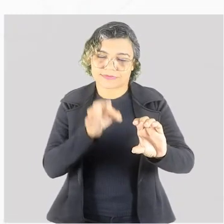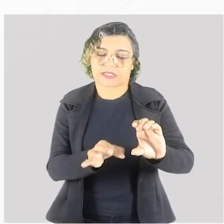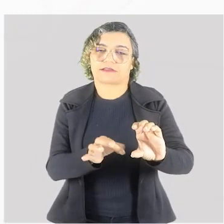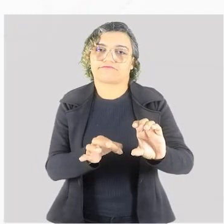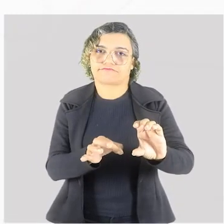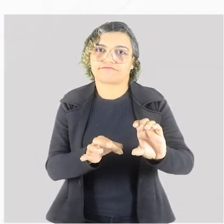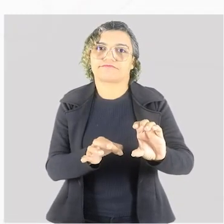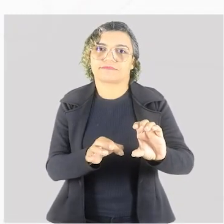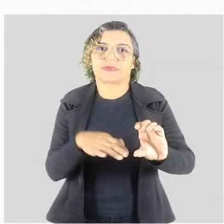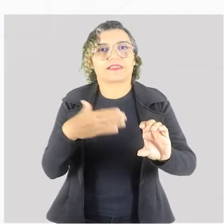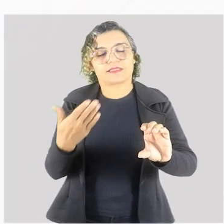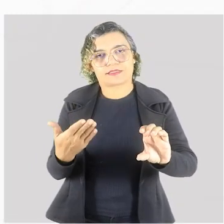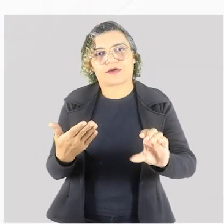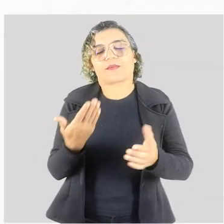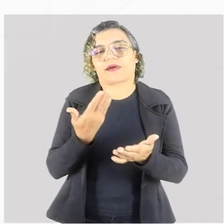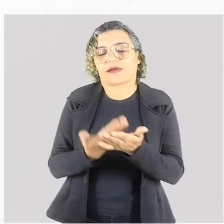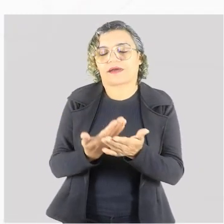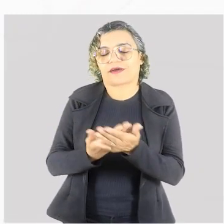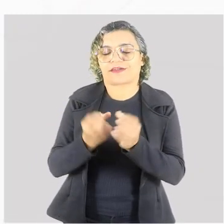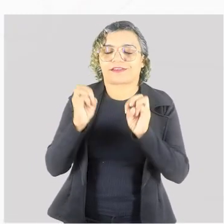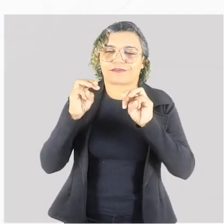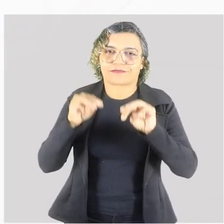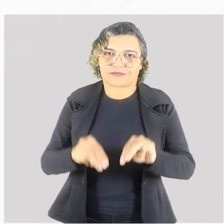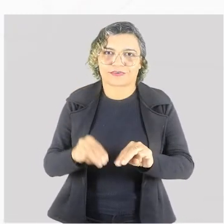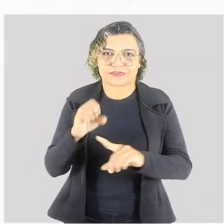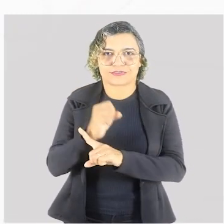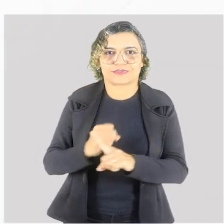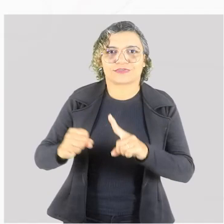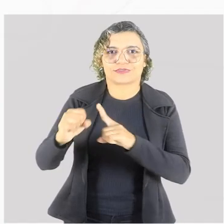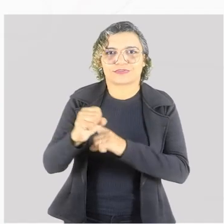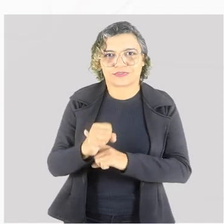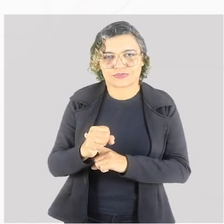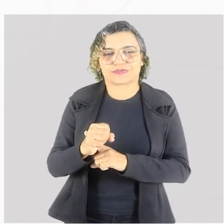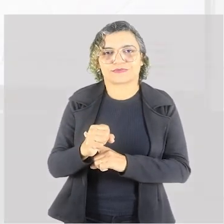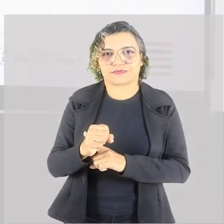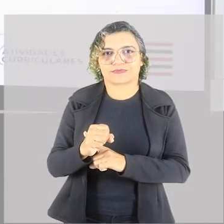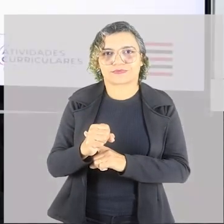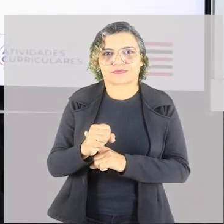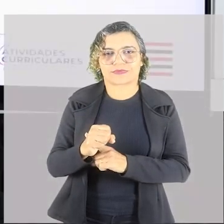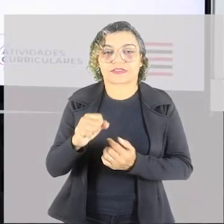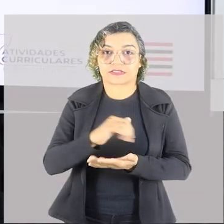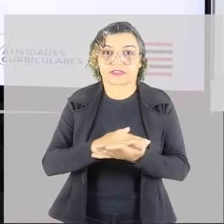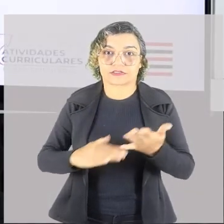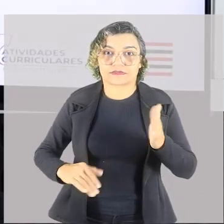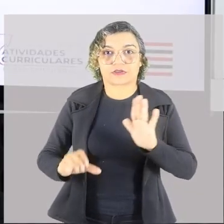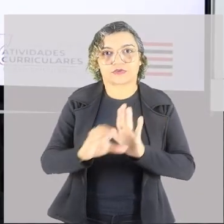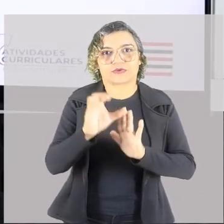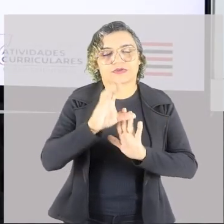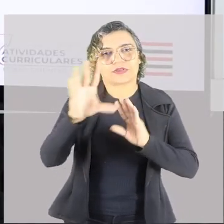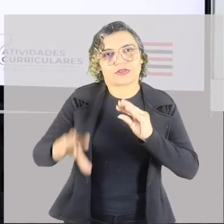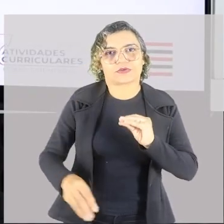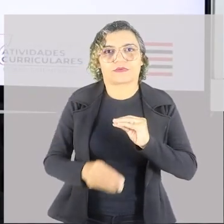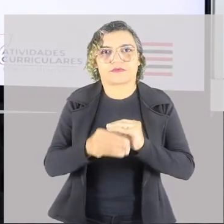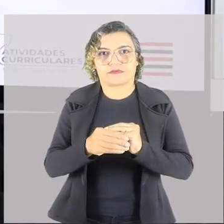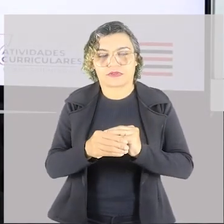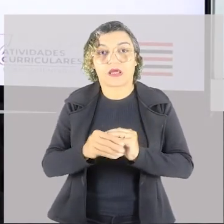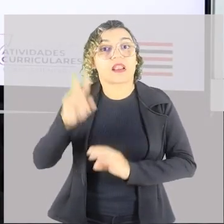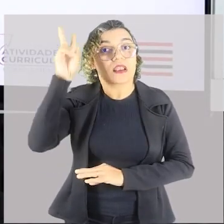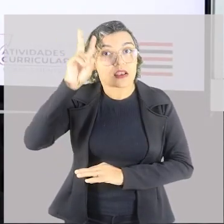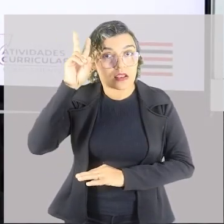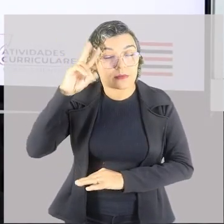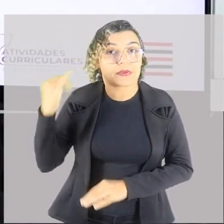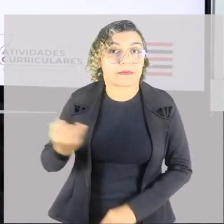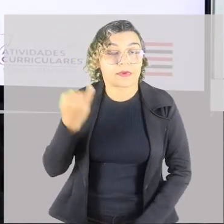alternativa correta e com isso a gente encerra mais uma aula de Sociologia das atividades curriculares complementares. Não se esqueça de